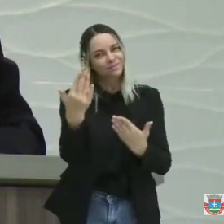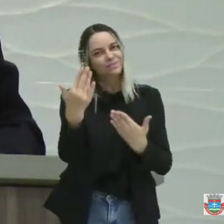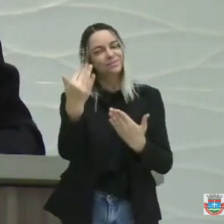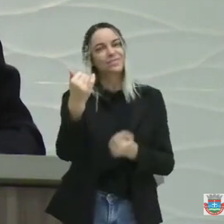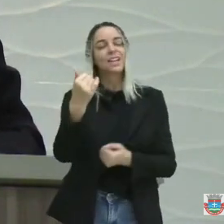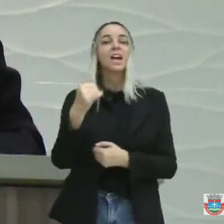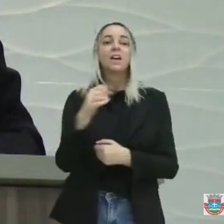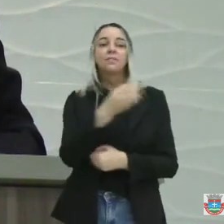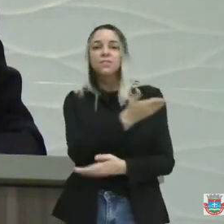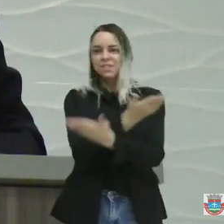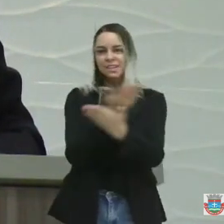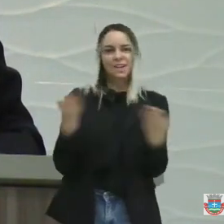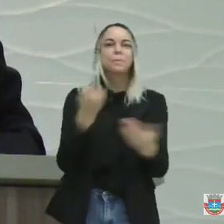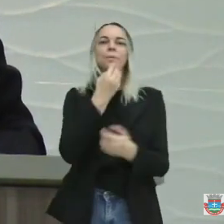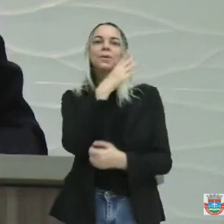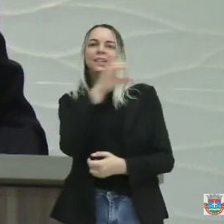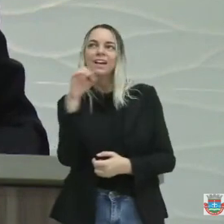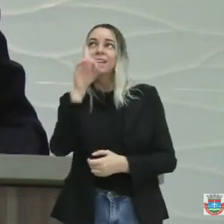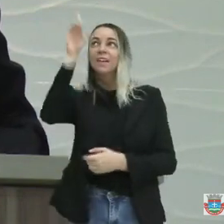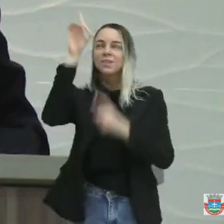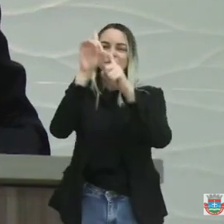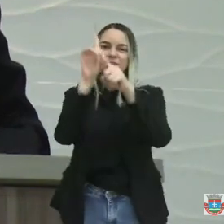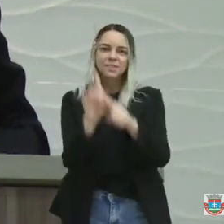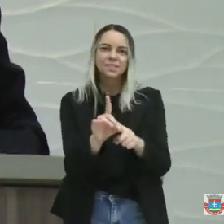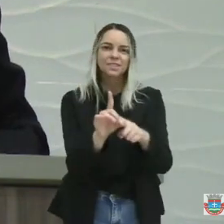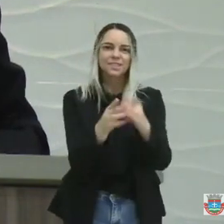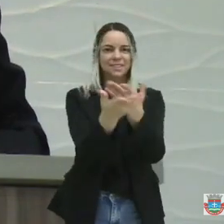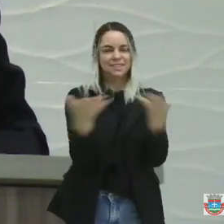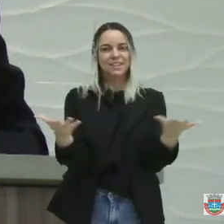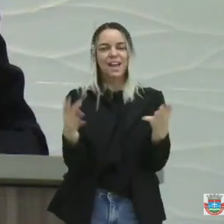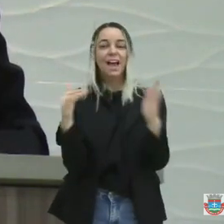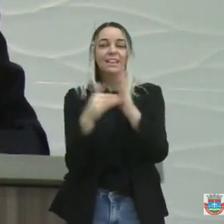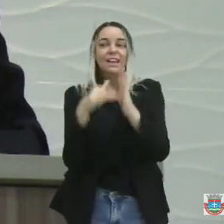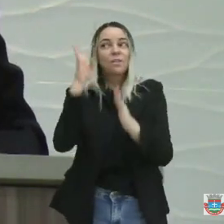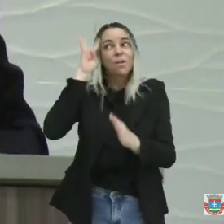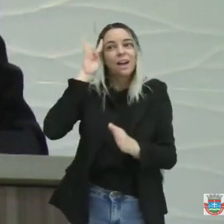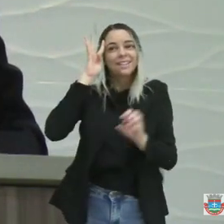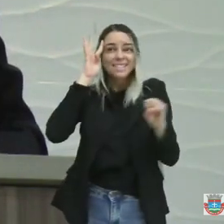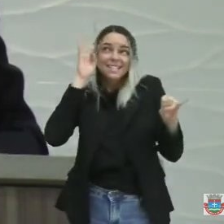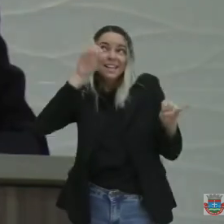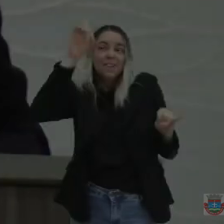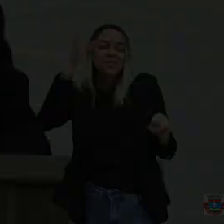vocês, um bom dia, tchau, fique com Deus, e até a próxima quarta-feira, se Deus quiser.